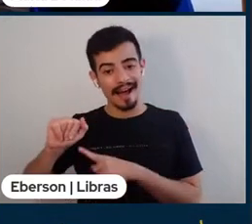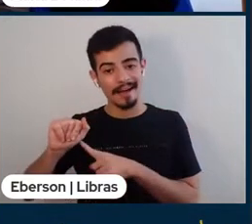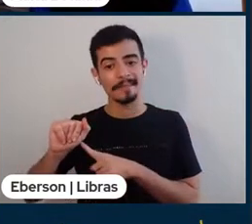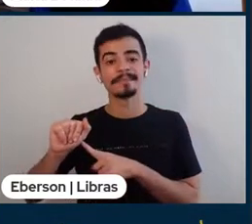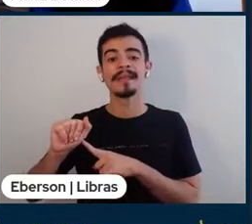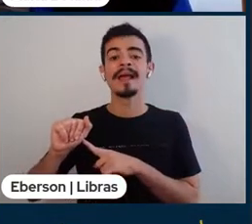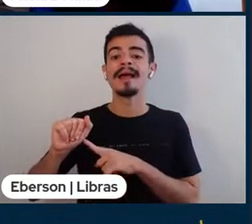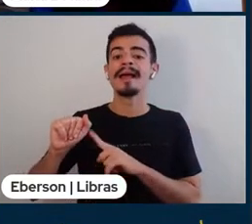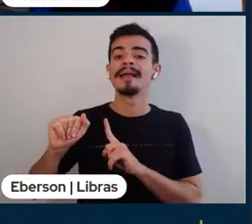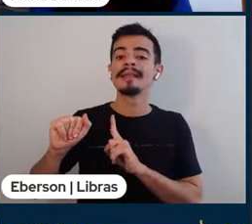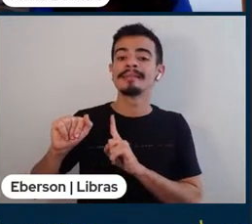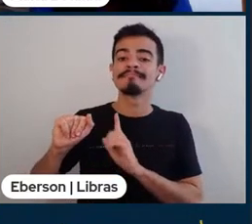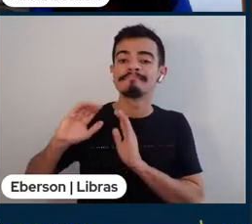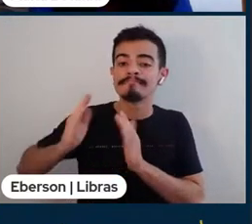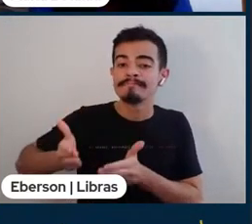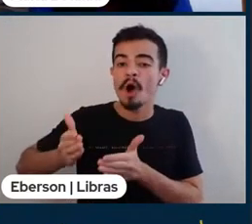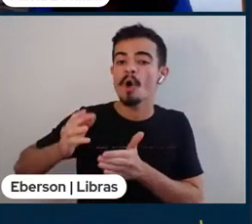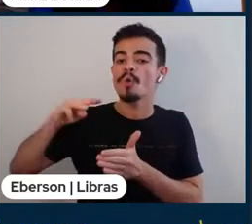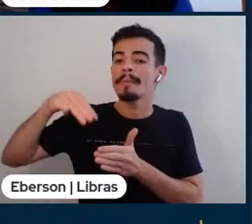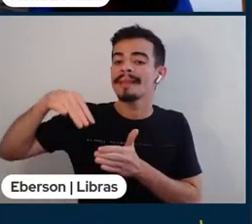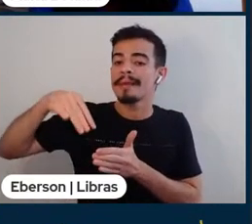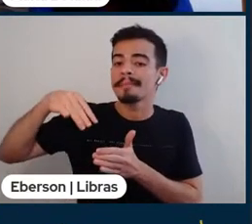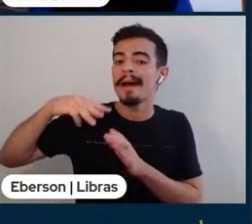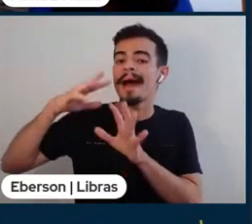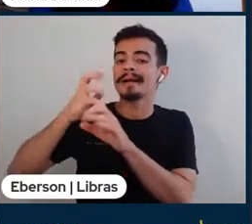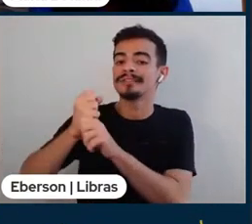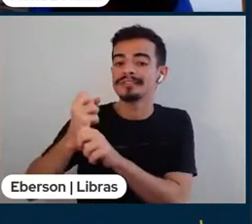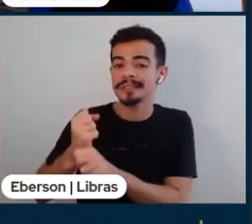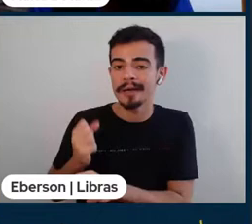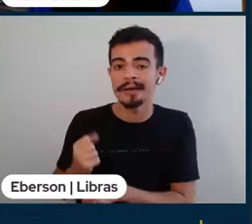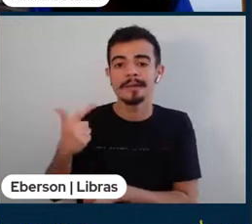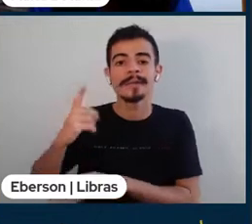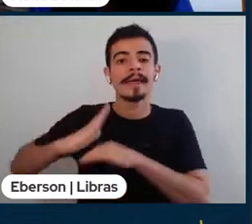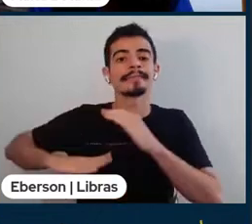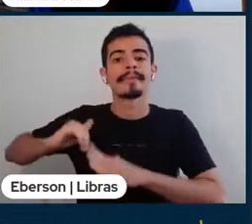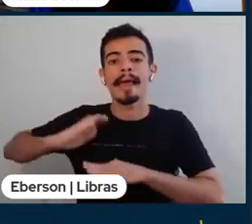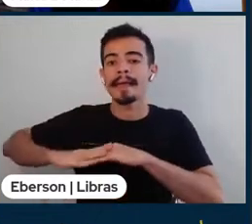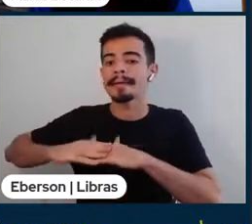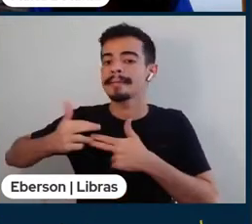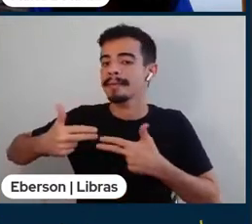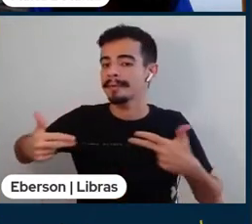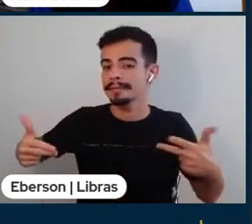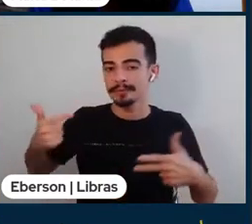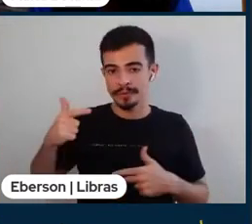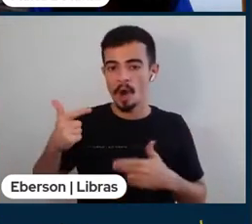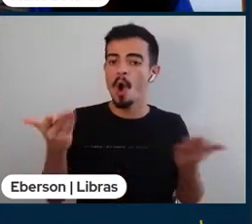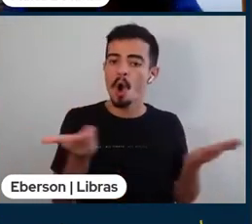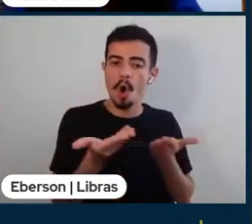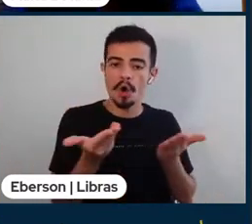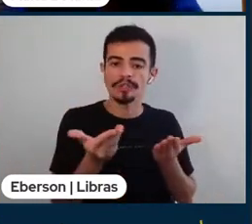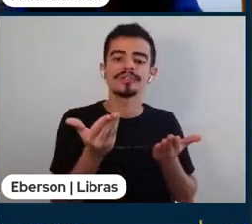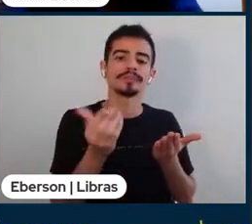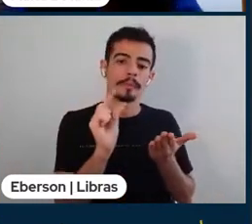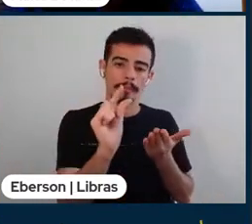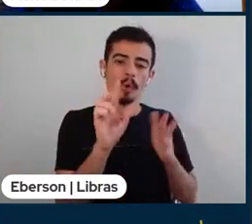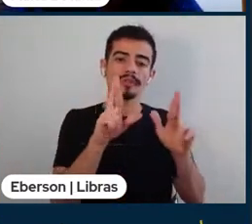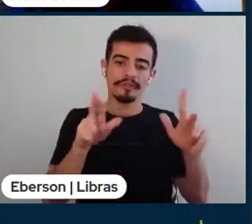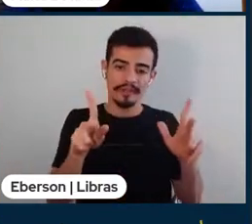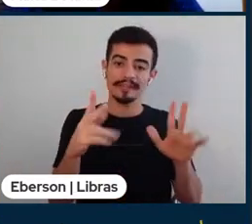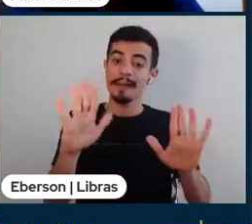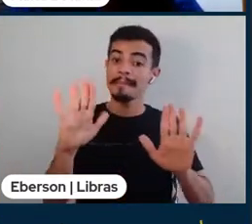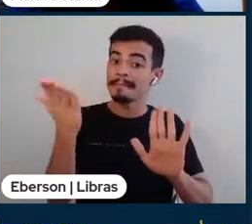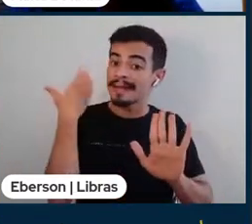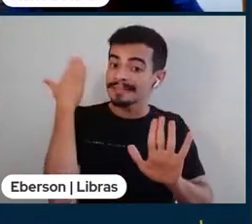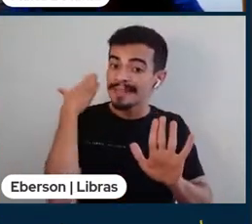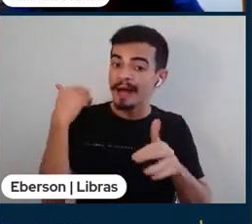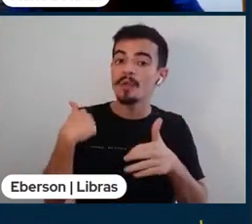puramente matemática, né? Então você não acha muita coisa assim, tipo técnica. Hoje não, tá? Mas quando eu procurava,